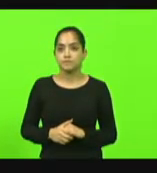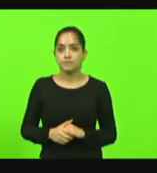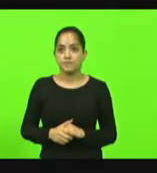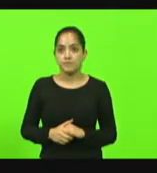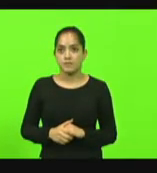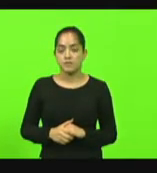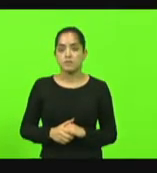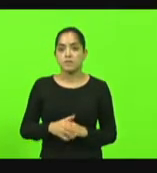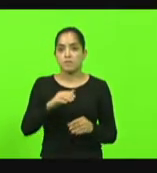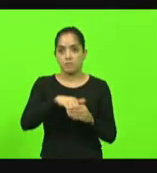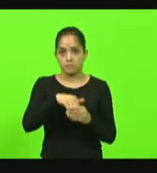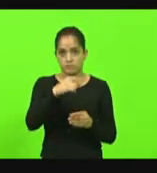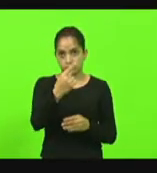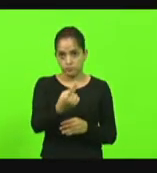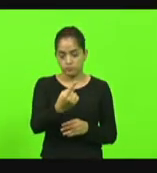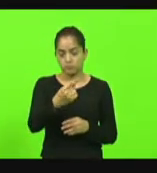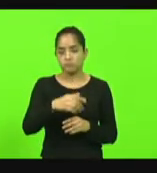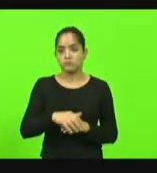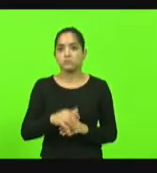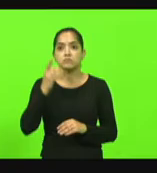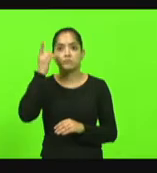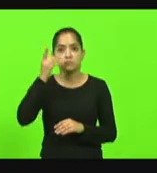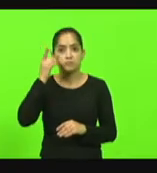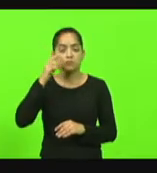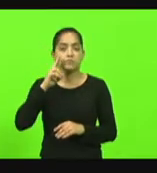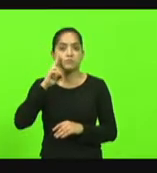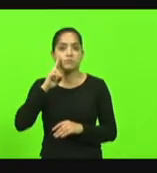Voto 1. Como vota o deputado Ivan Nats?